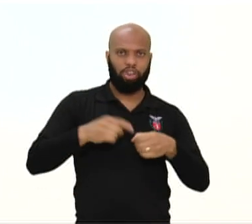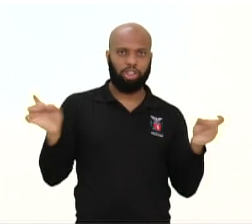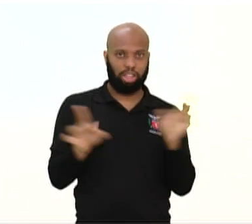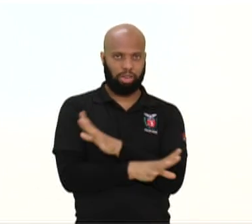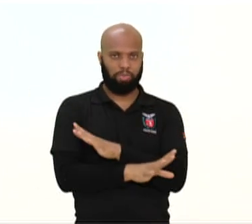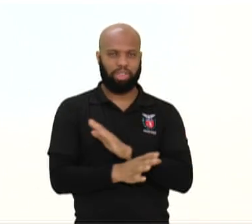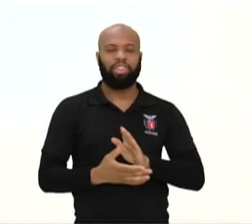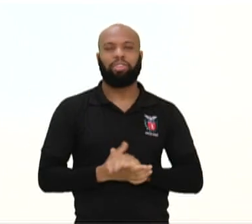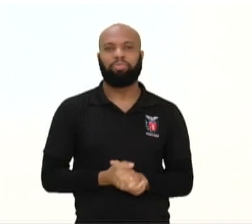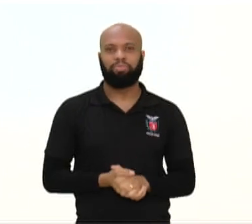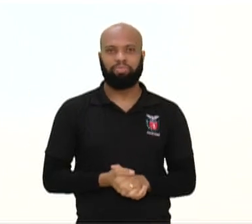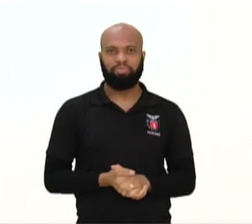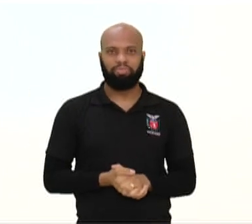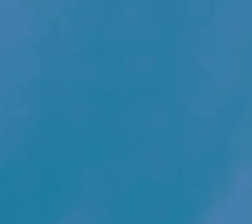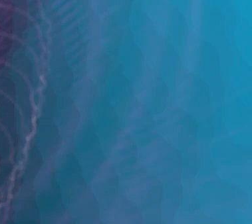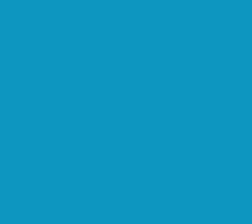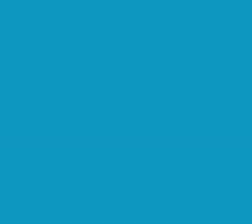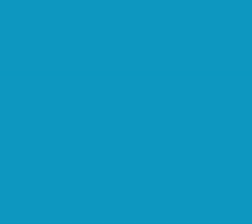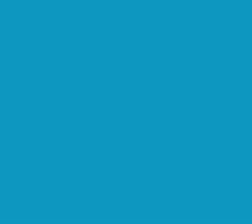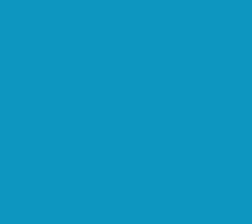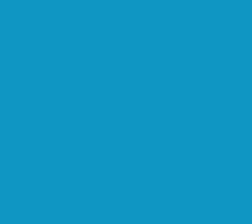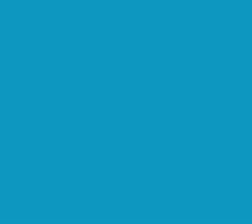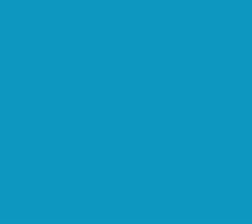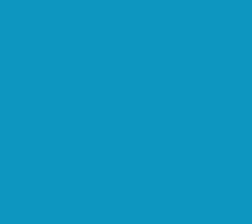a gente já vem para verificar.